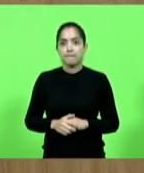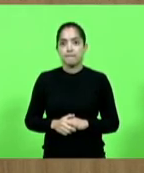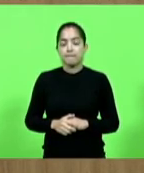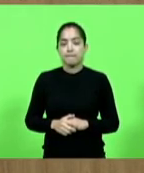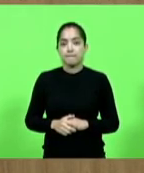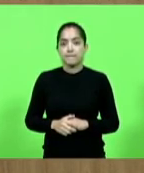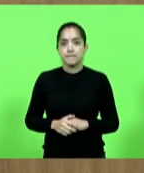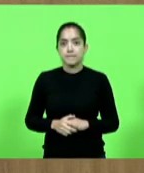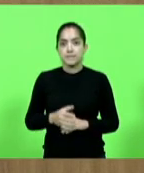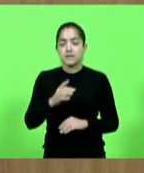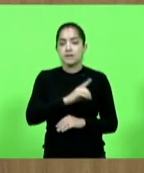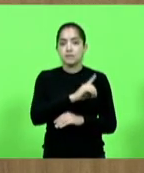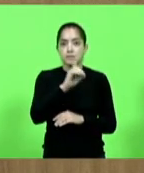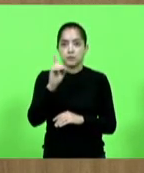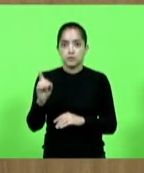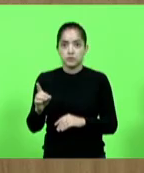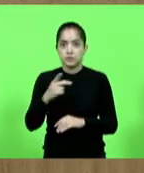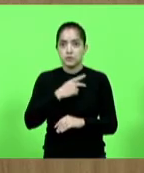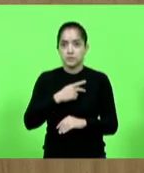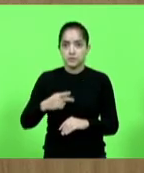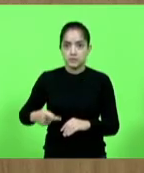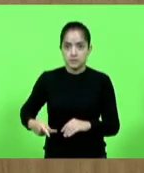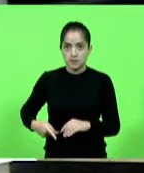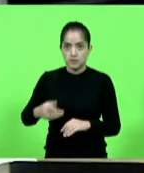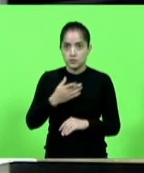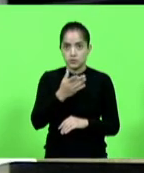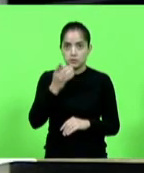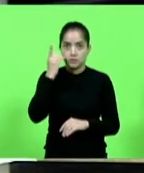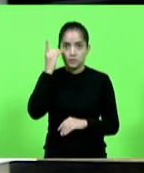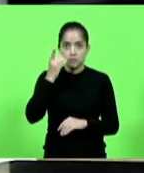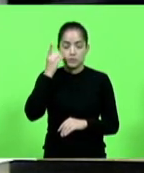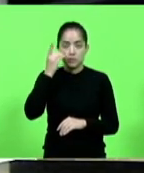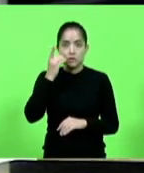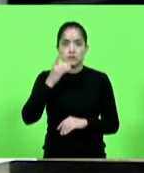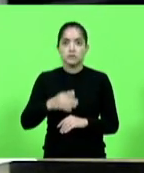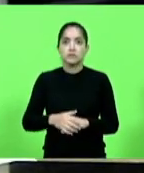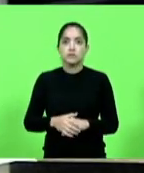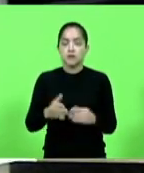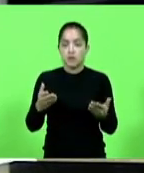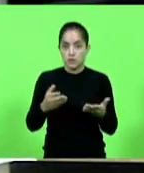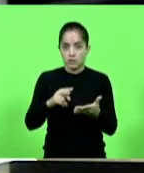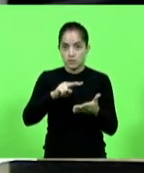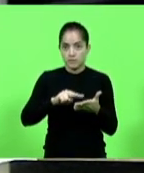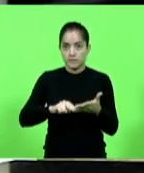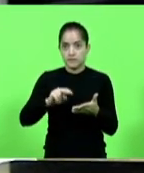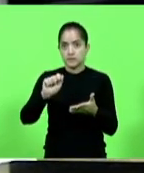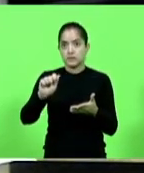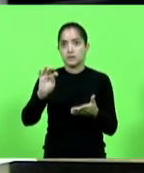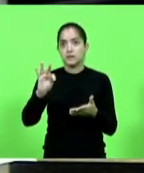Bom dia, senhor presidente, senhores deputados. Faço aqui a leitura da